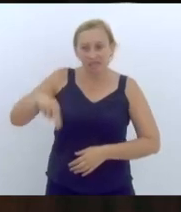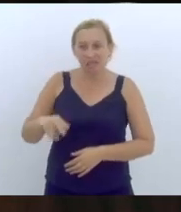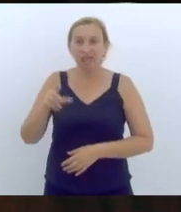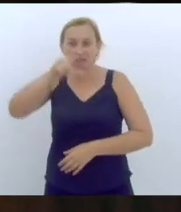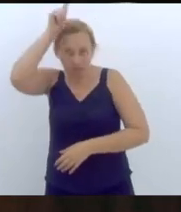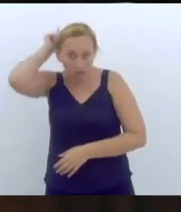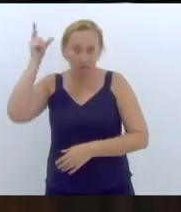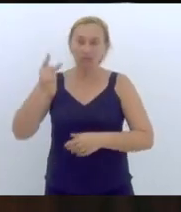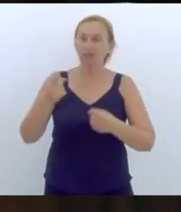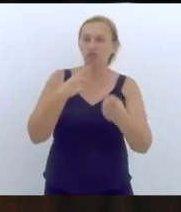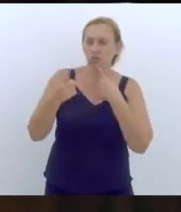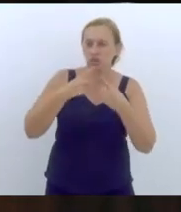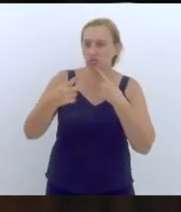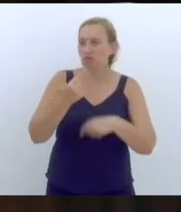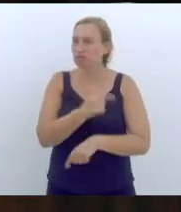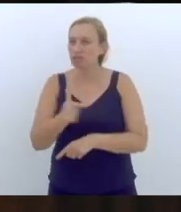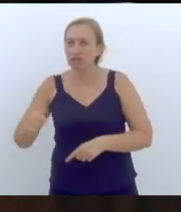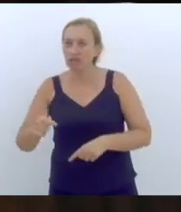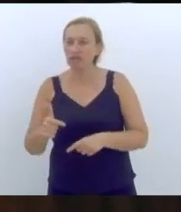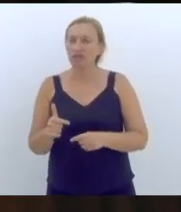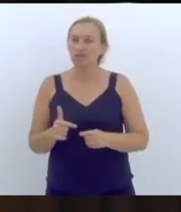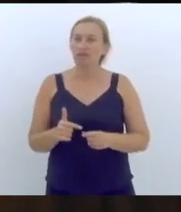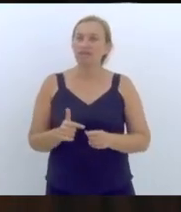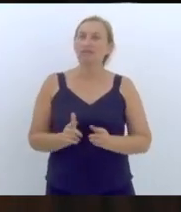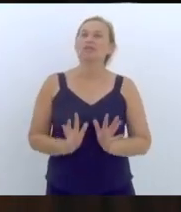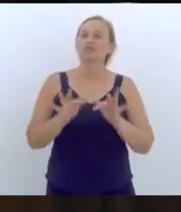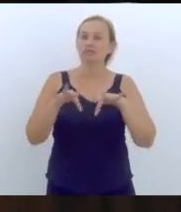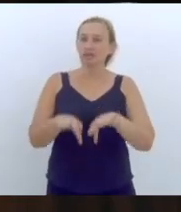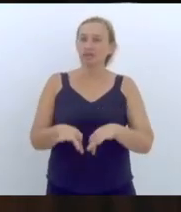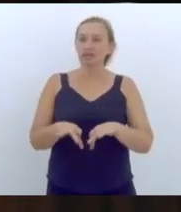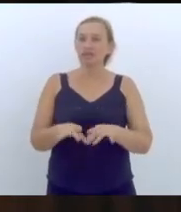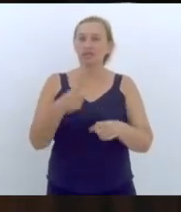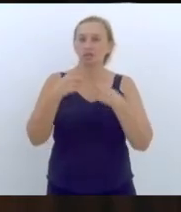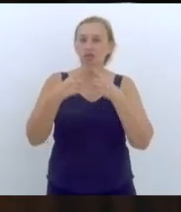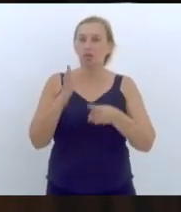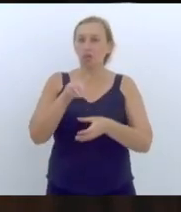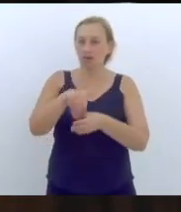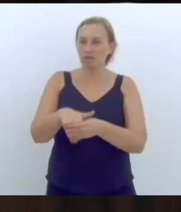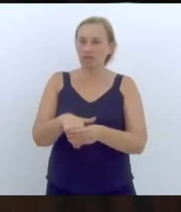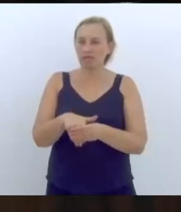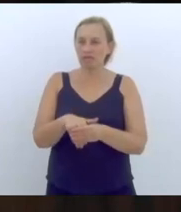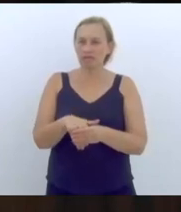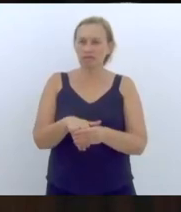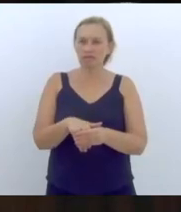Em discussão, não havendo quem queira discutir, encerrada a discussão. Em votação,